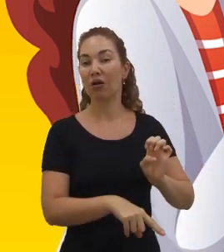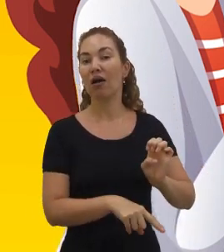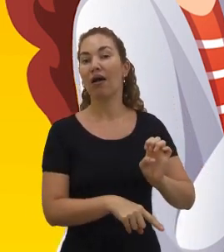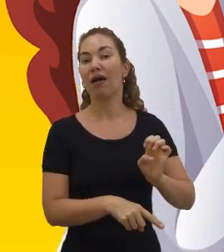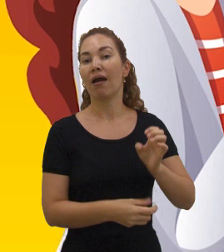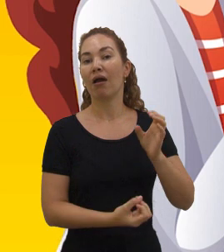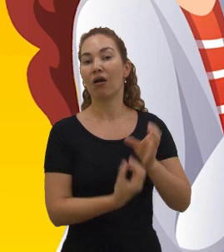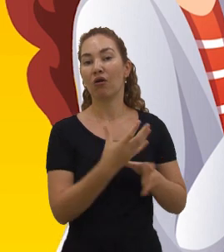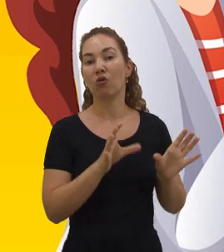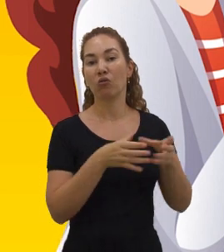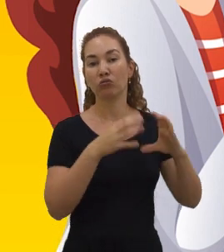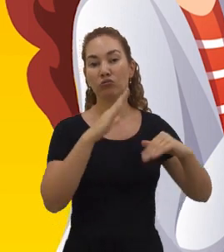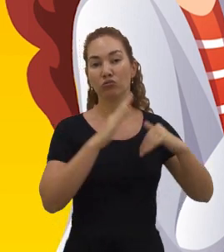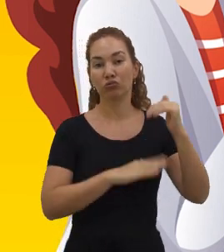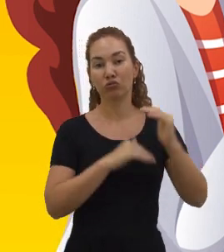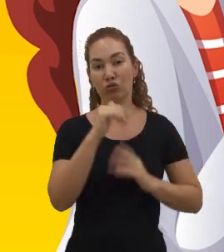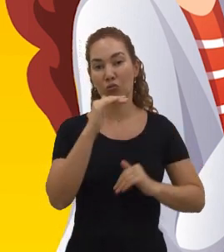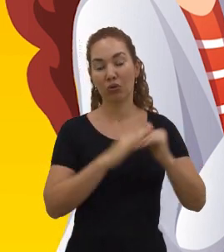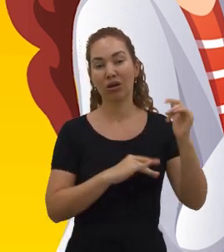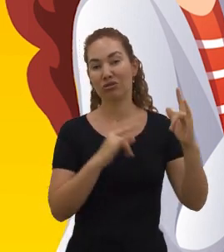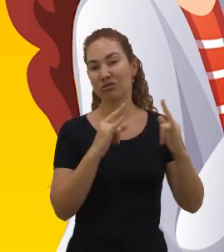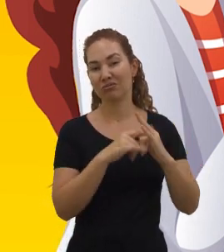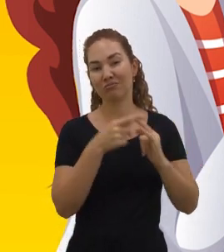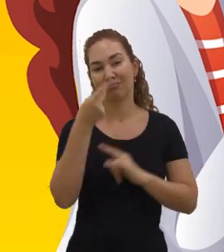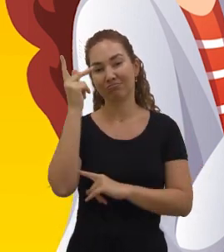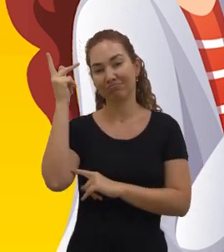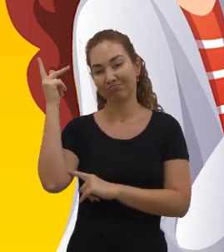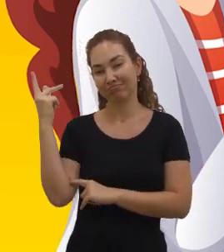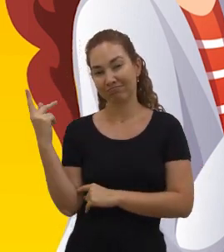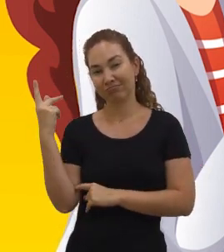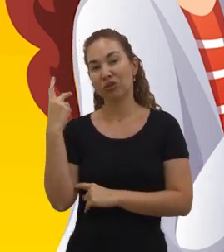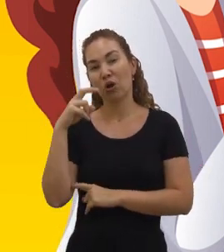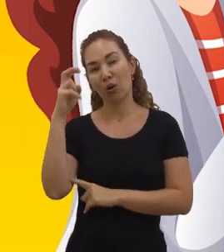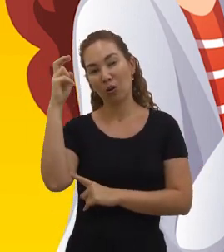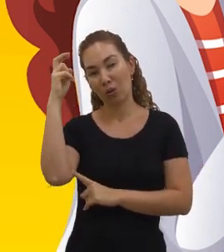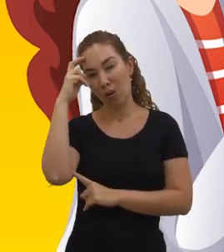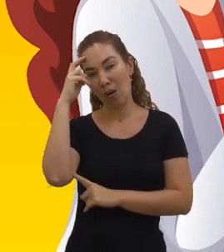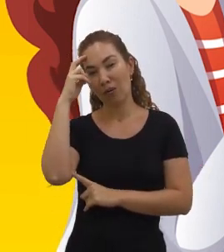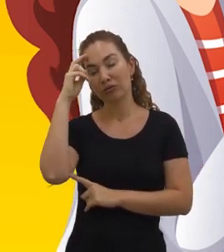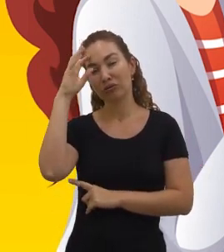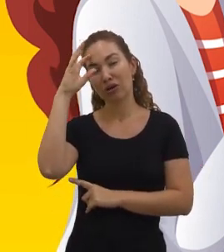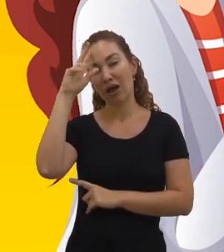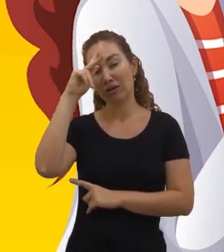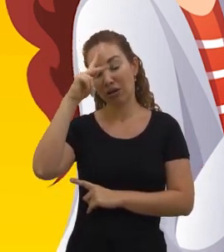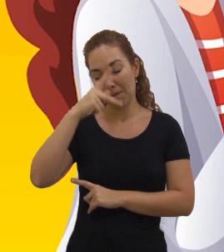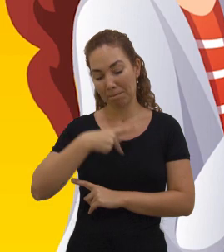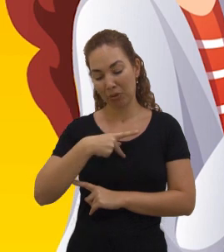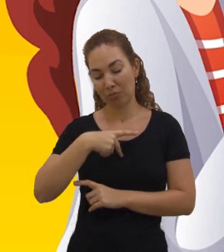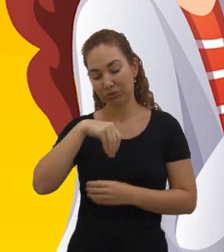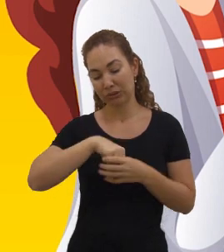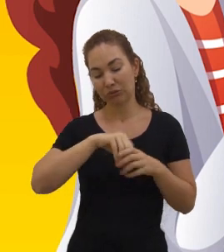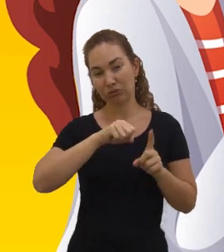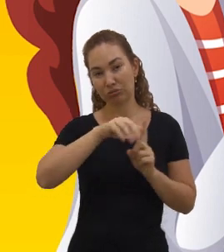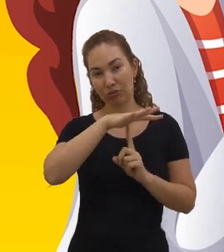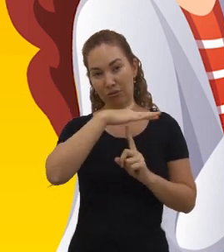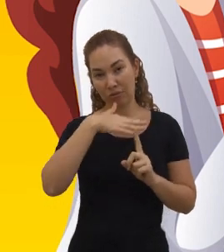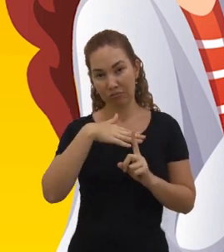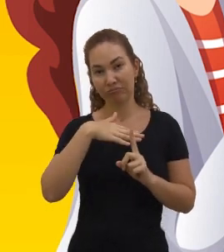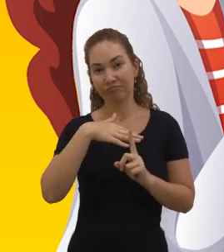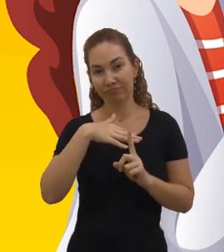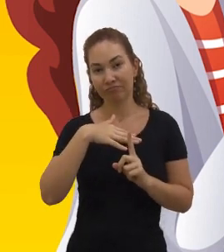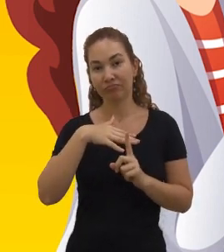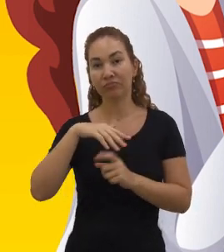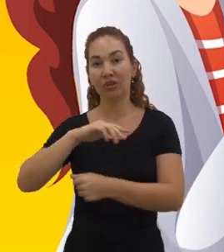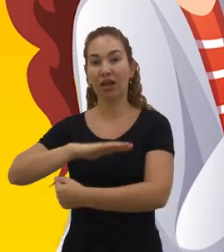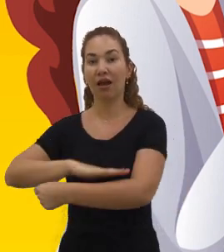de um conjunto de práticas institucionais, históricas, culturais, interpessoais dentro de uma sociedade.